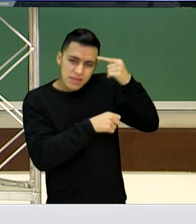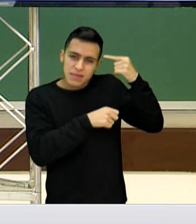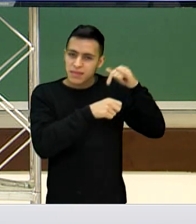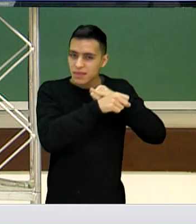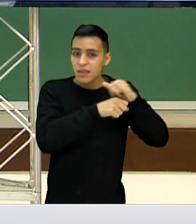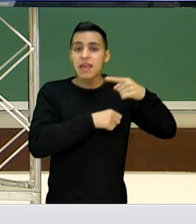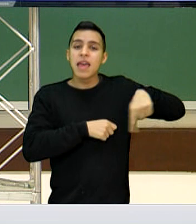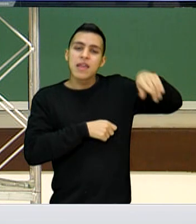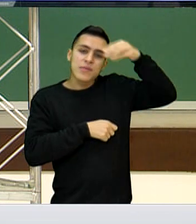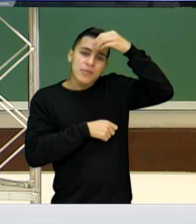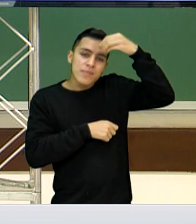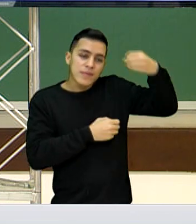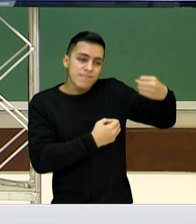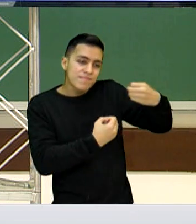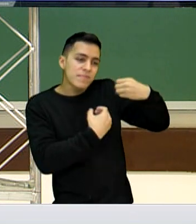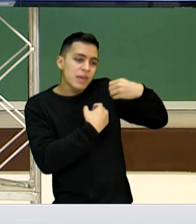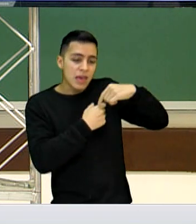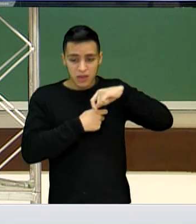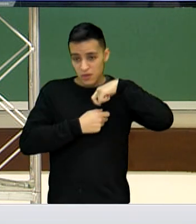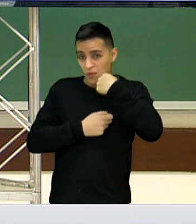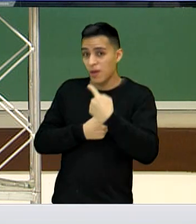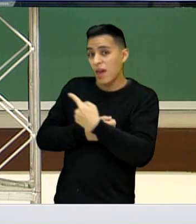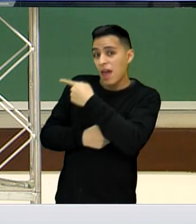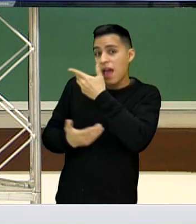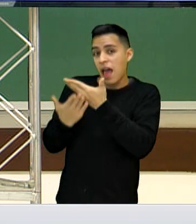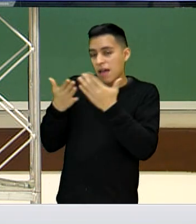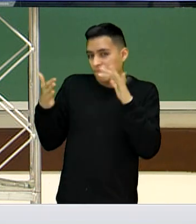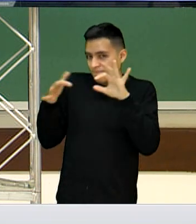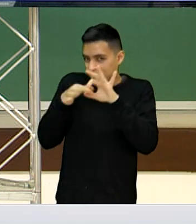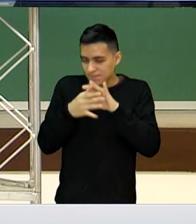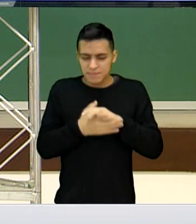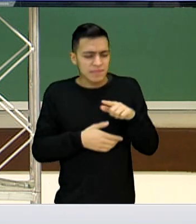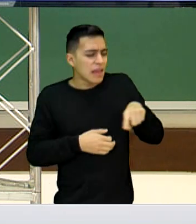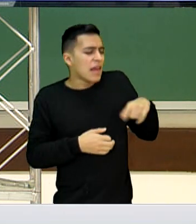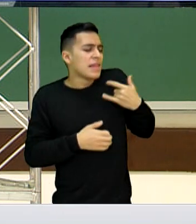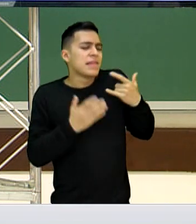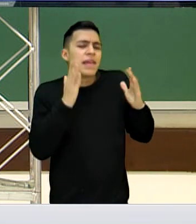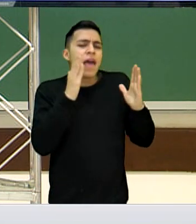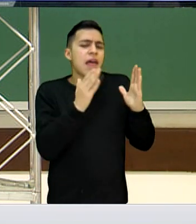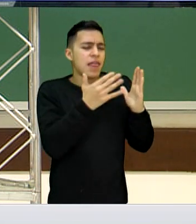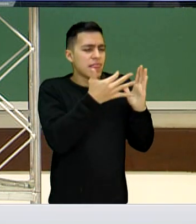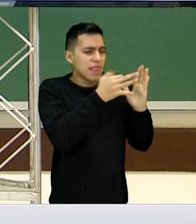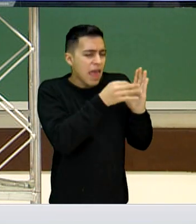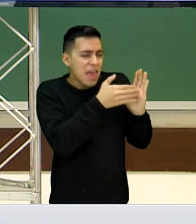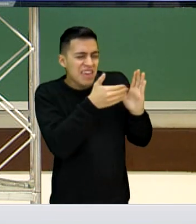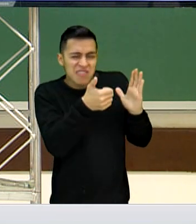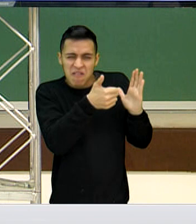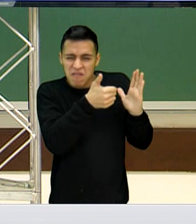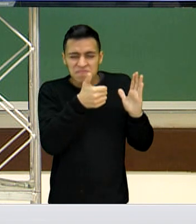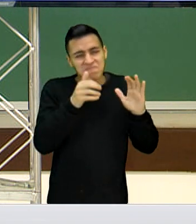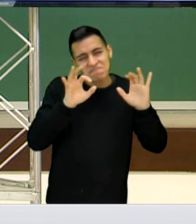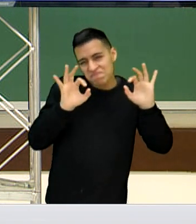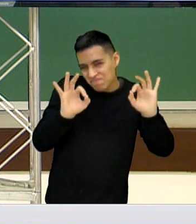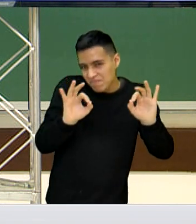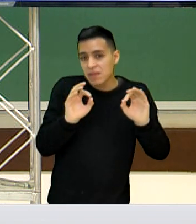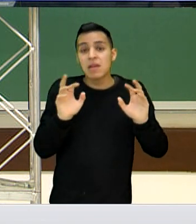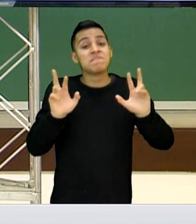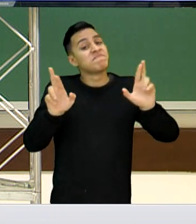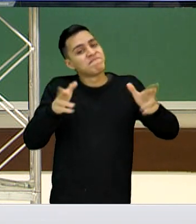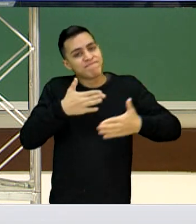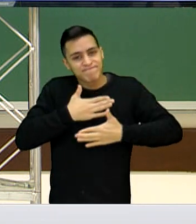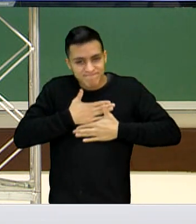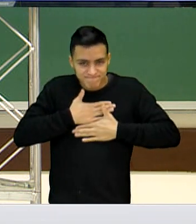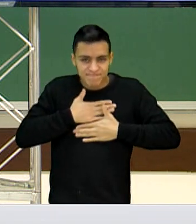os meus sobrinhos me deram algumas ideias para essas aulas. Meus sobrinhos têm aí 10, 11 anos, tá bom? Então, espero que vocês